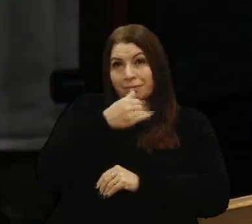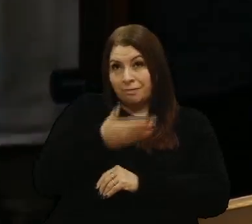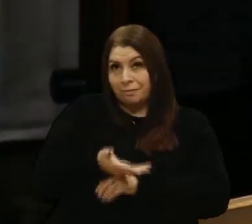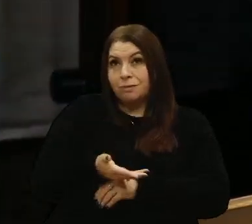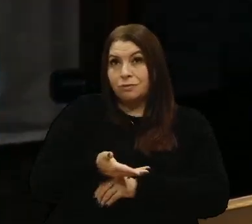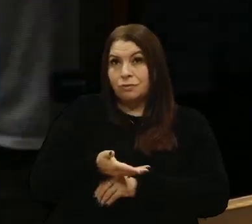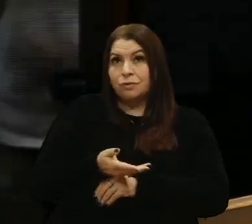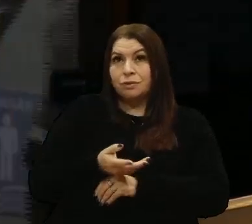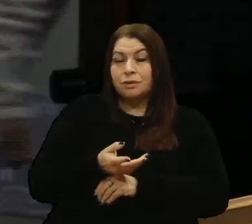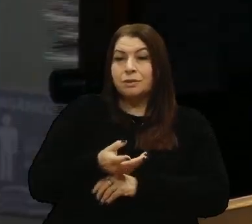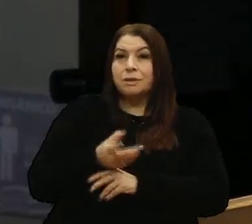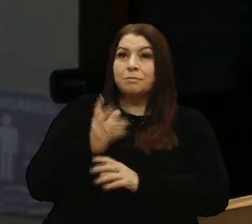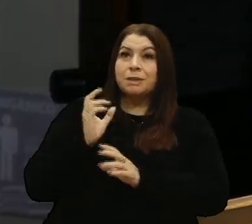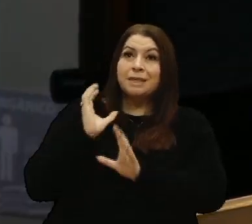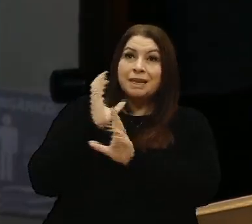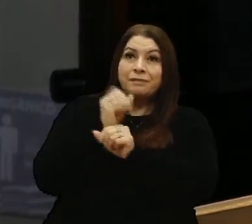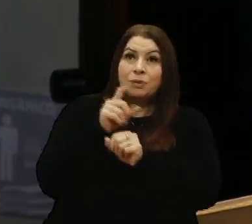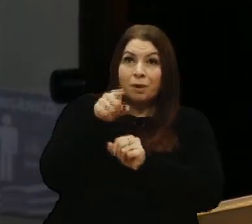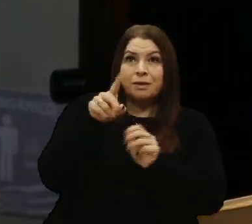a revisão do decreto